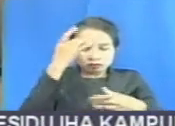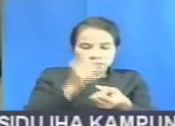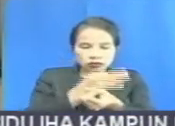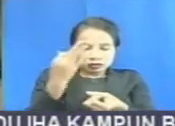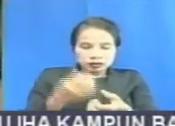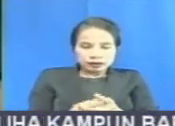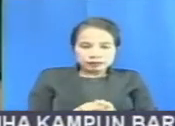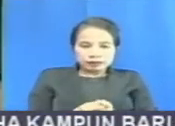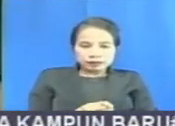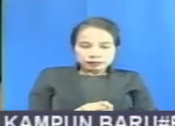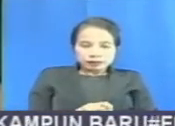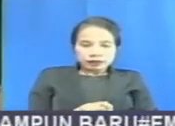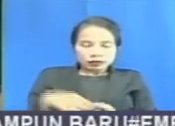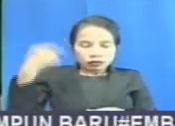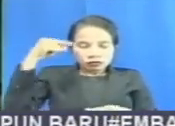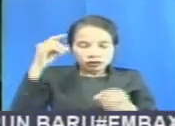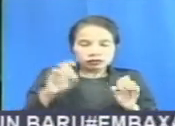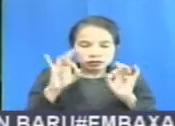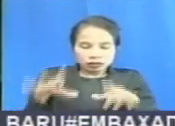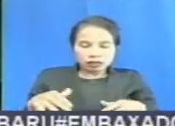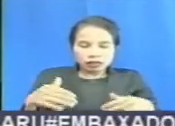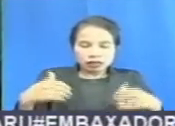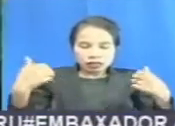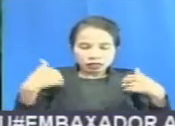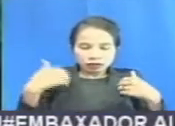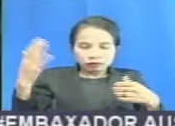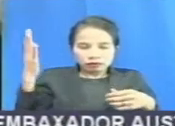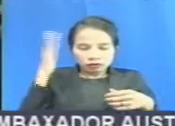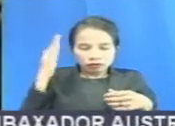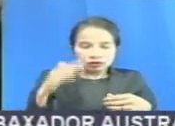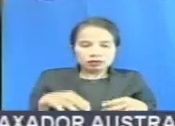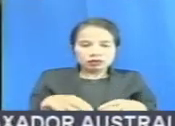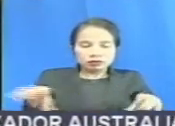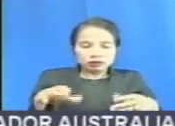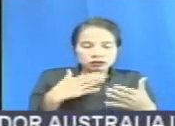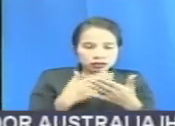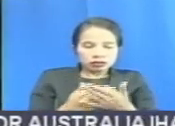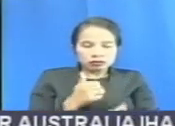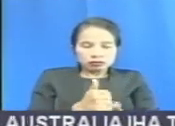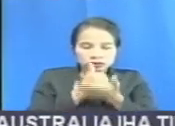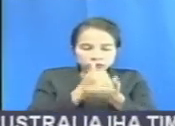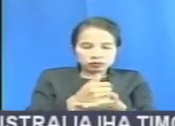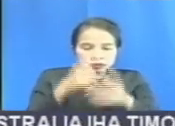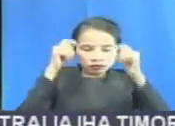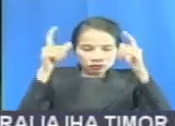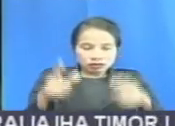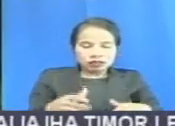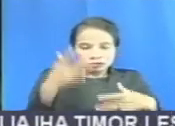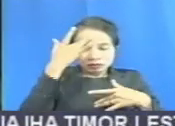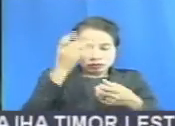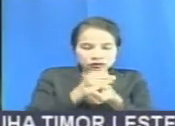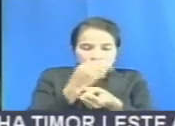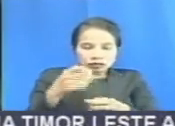Peter Roberts Teten, governo Austrália e comitimento o de suporte ao processo vacina em Timor-Leste, inclui apoio PNTL,